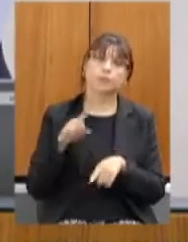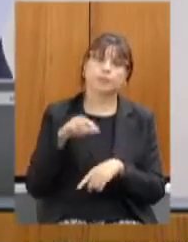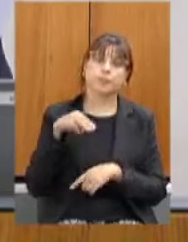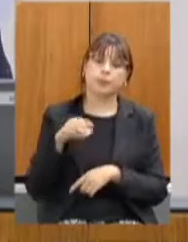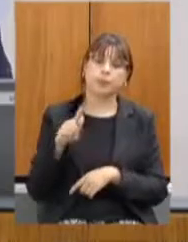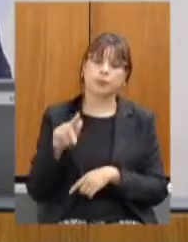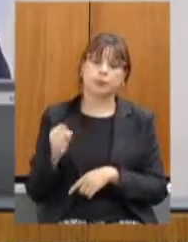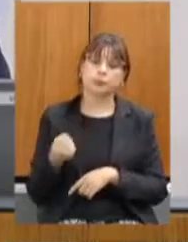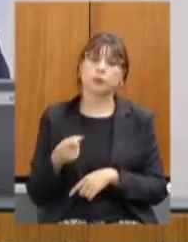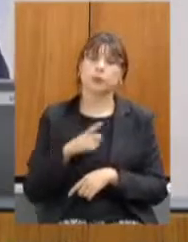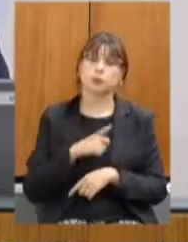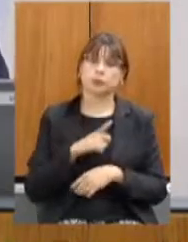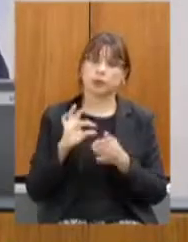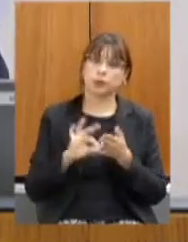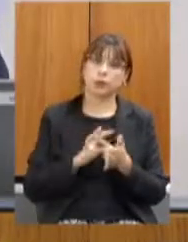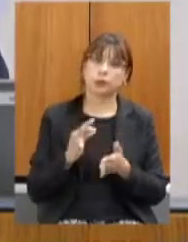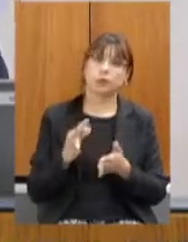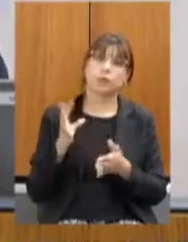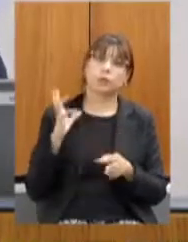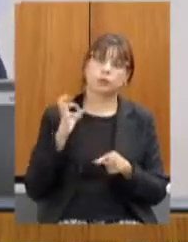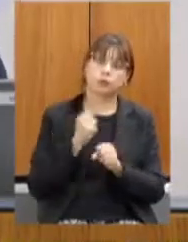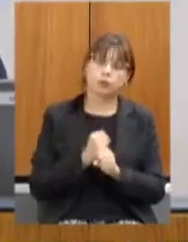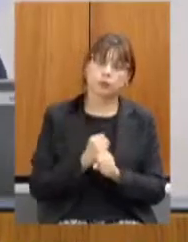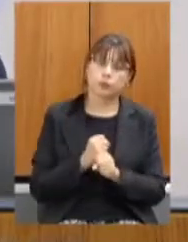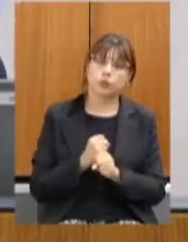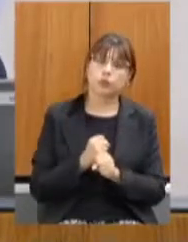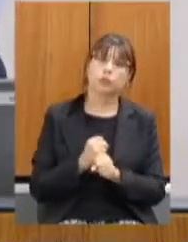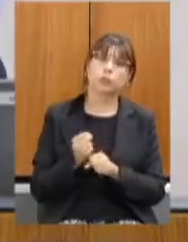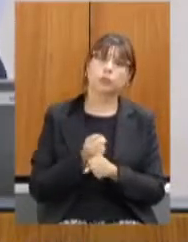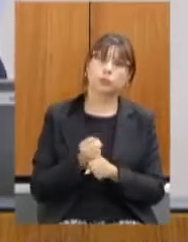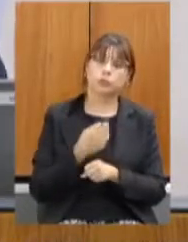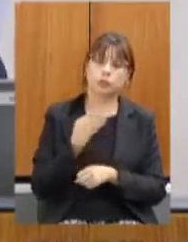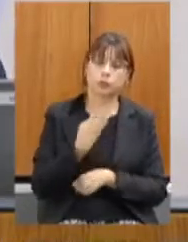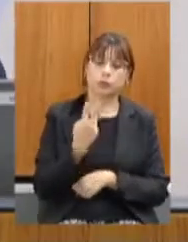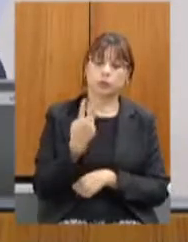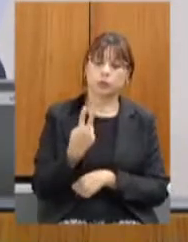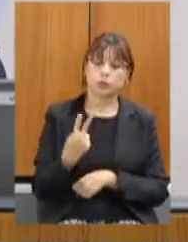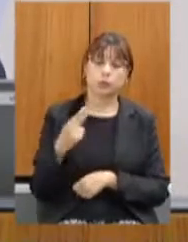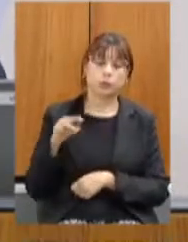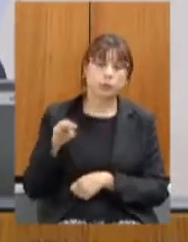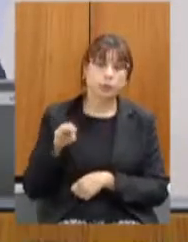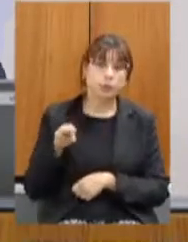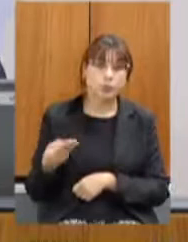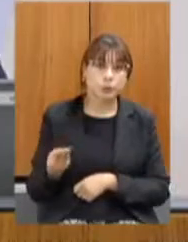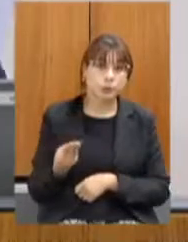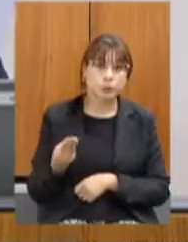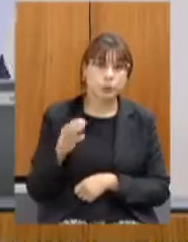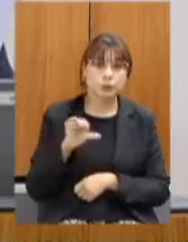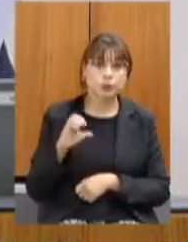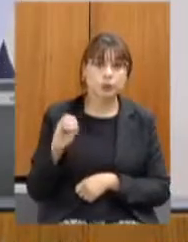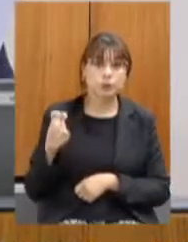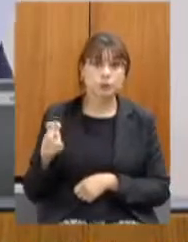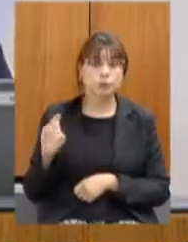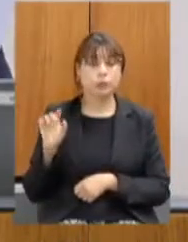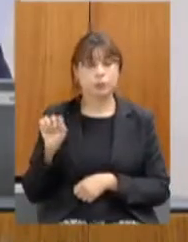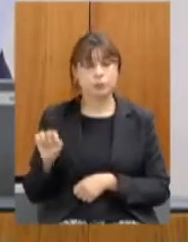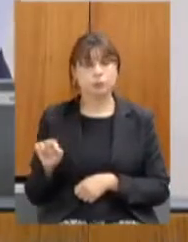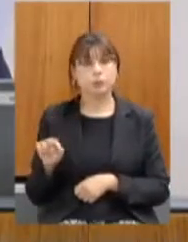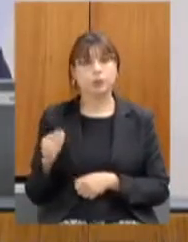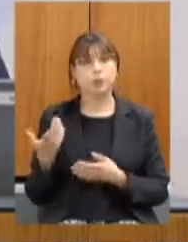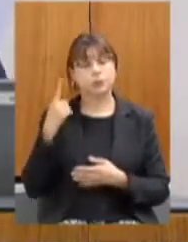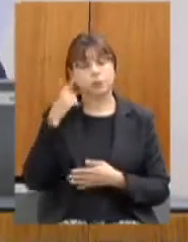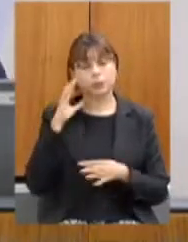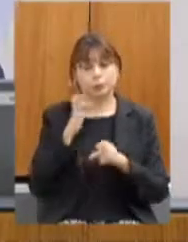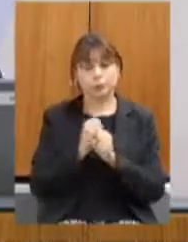MGS o valor do orçamento anual é de 42 milhões 905 mil e termos